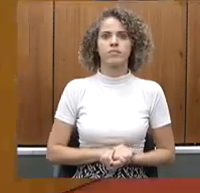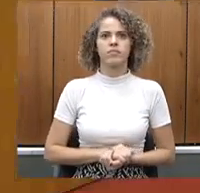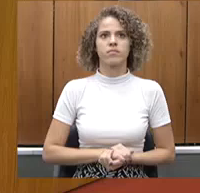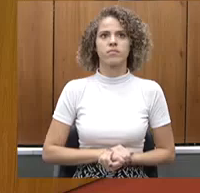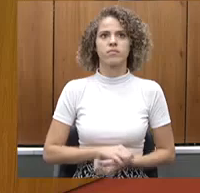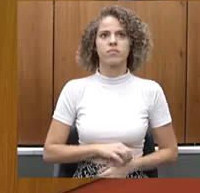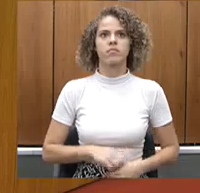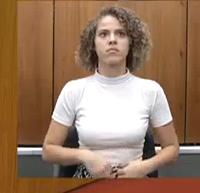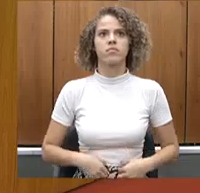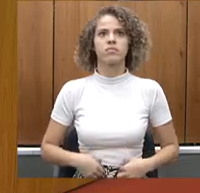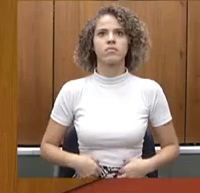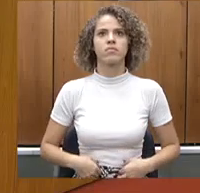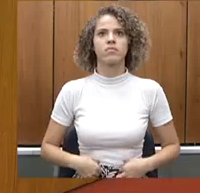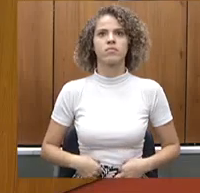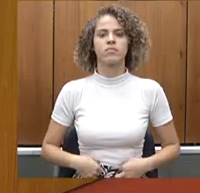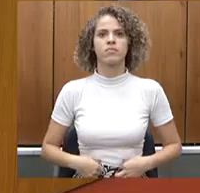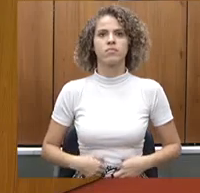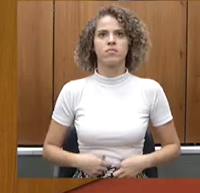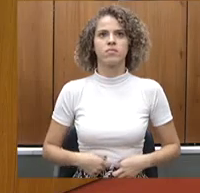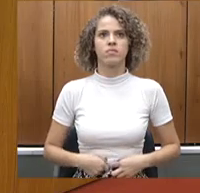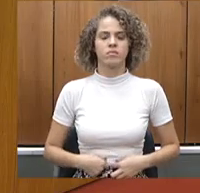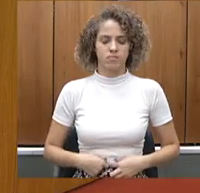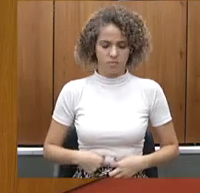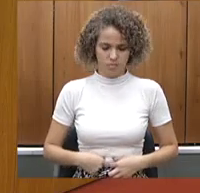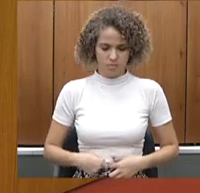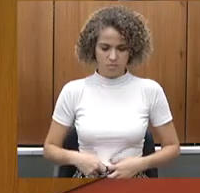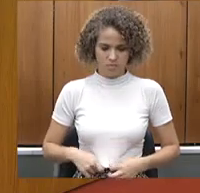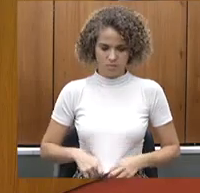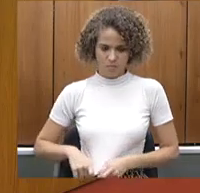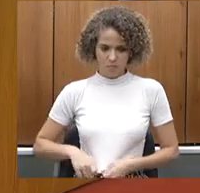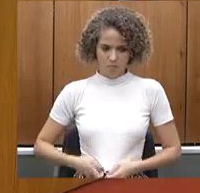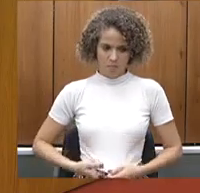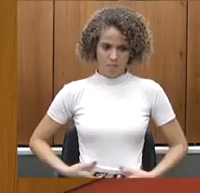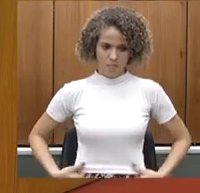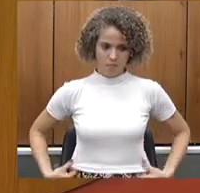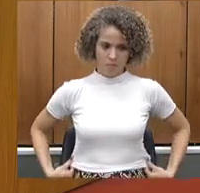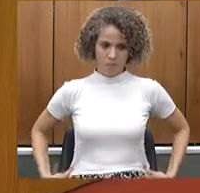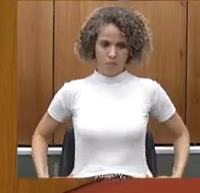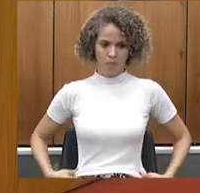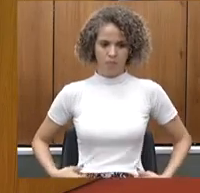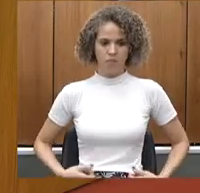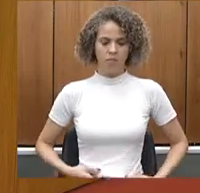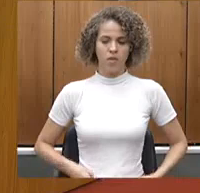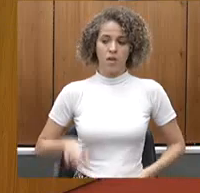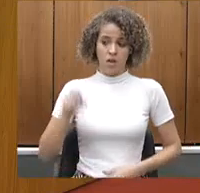a questão do teste de efetivo essa que eu vou deixar um pouco mais adiante